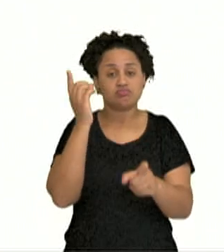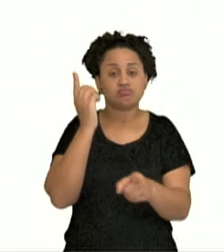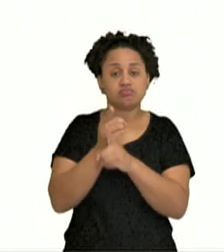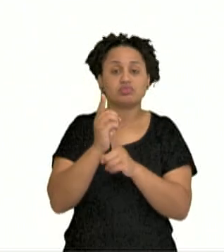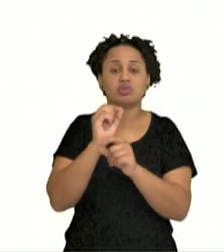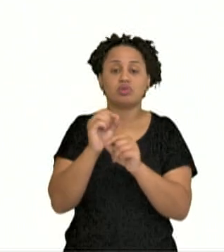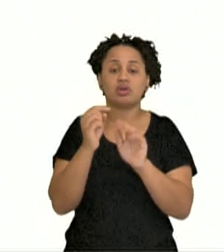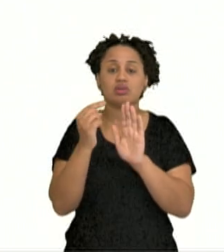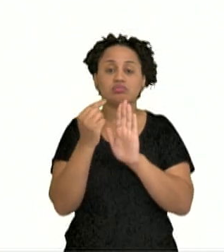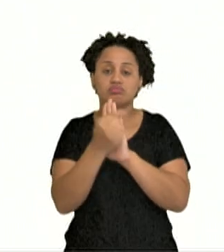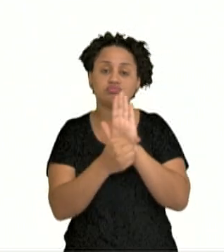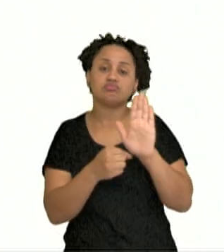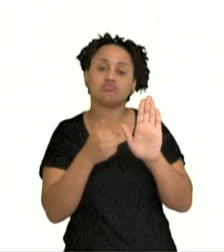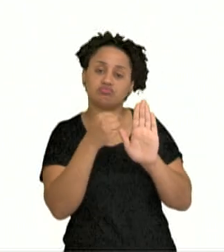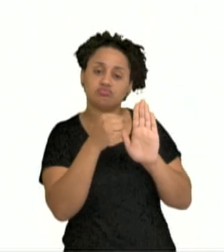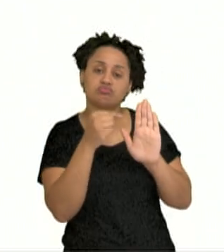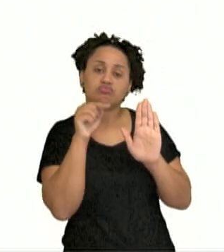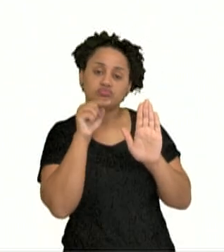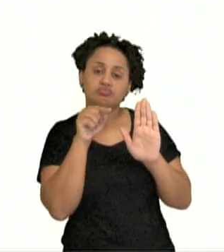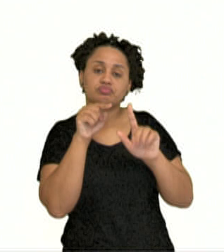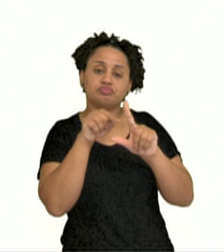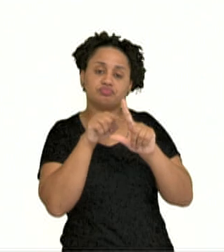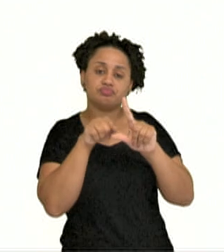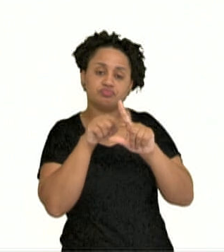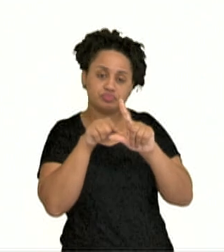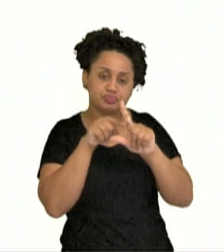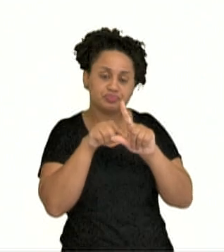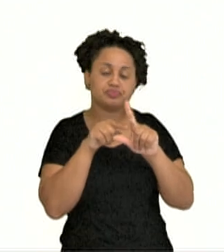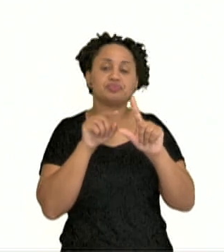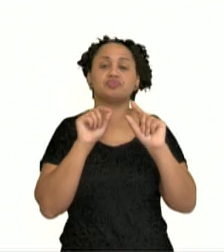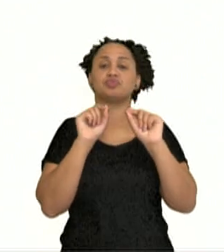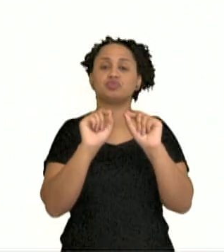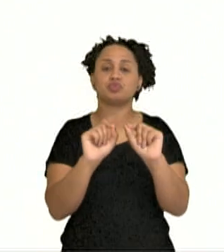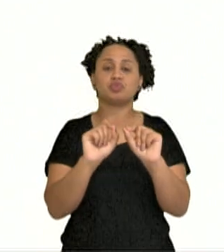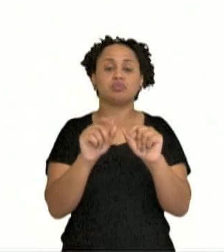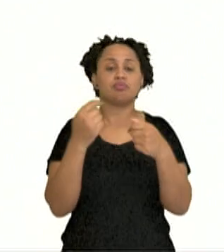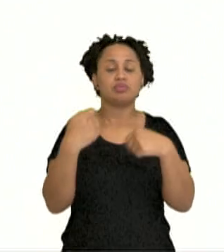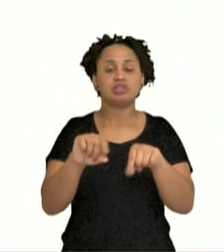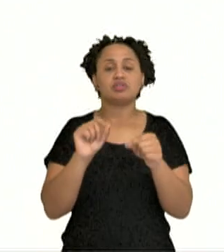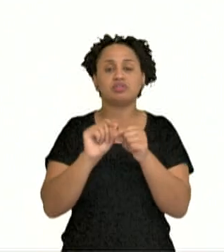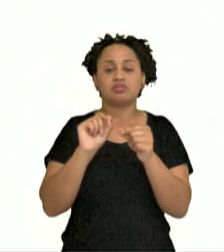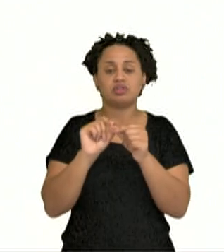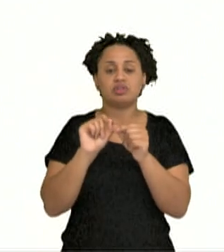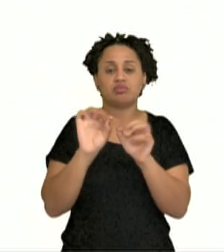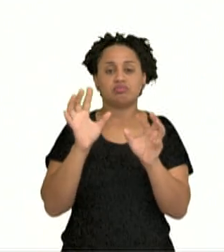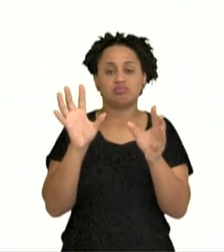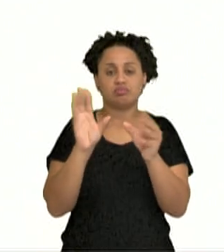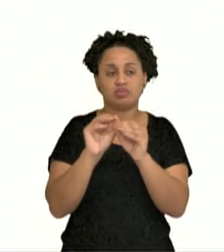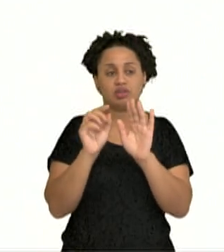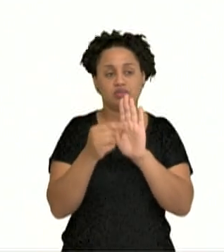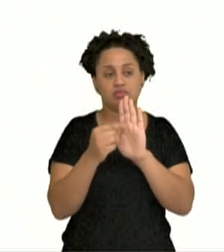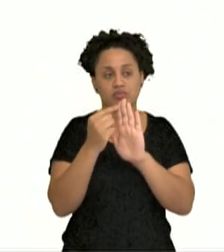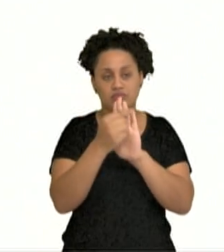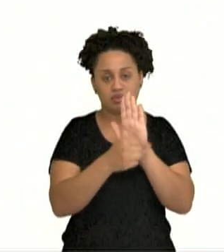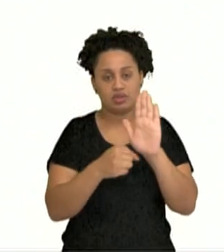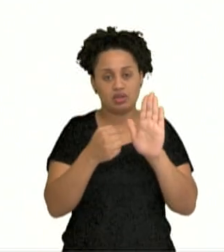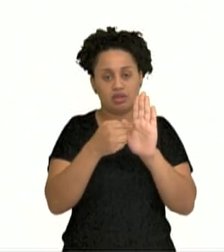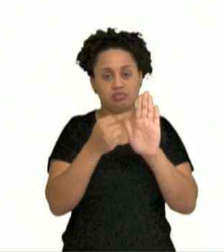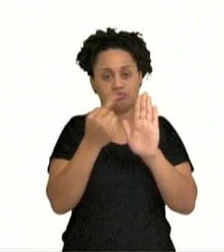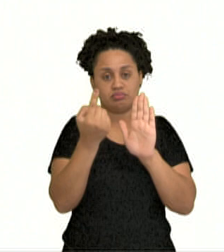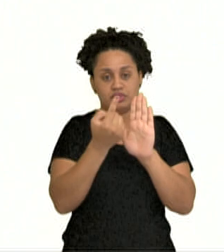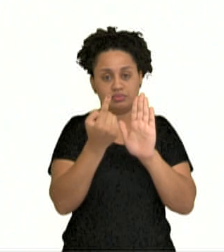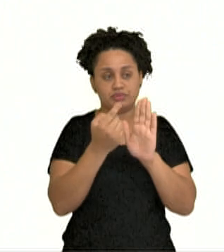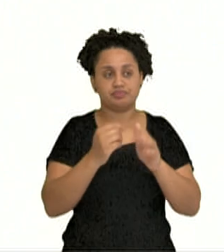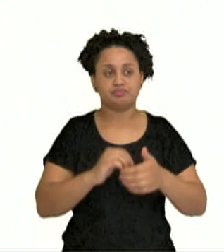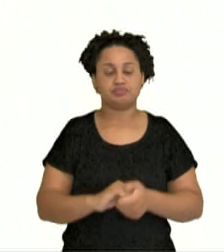relações trigonométricas desse ângulo, você tem que fazer a redução ao primeiro quadrante. Então, na hora de